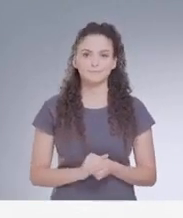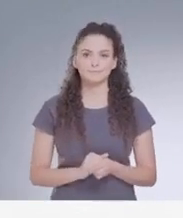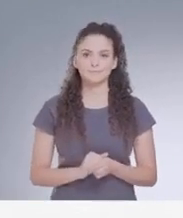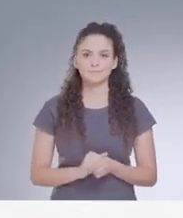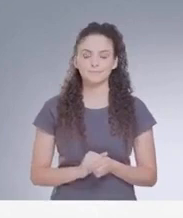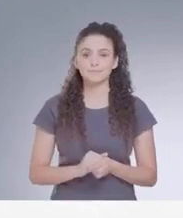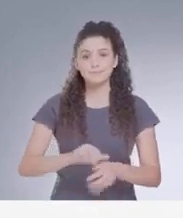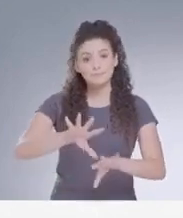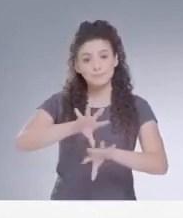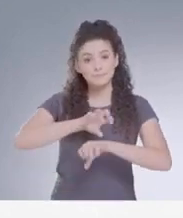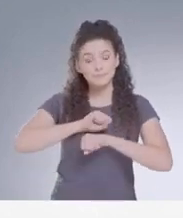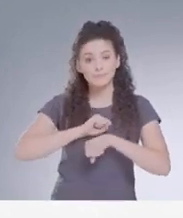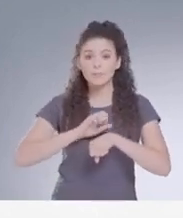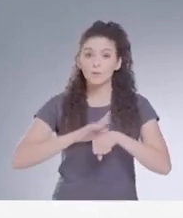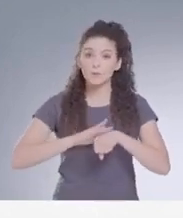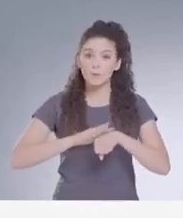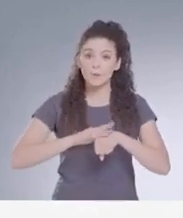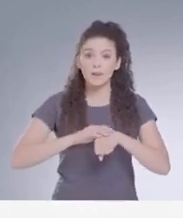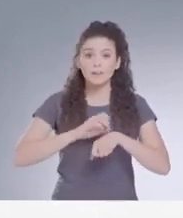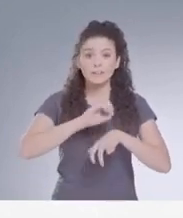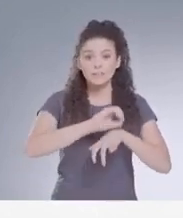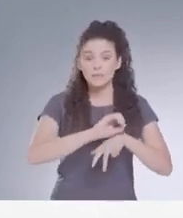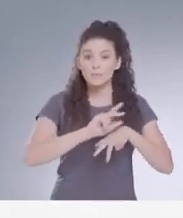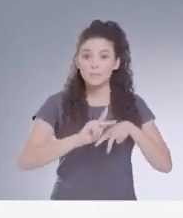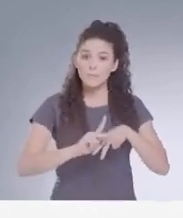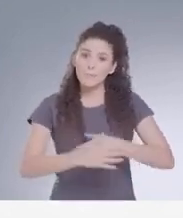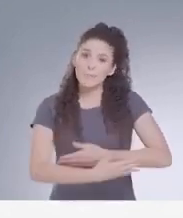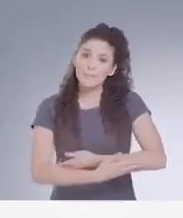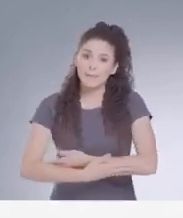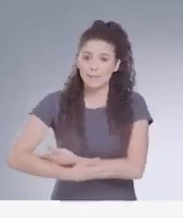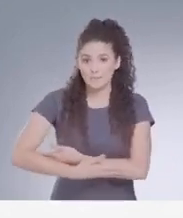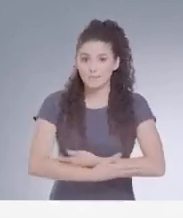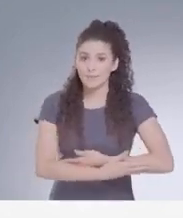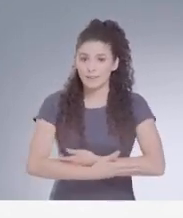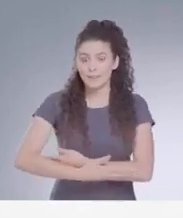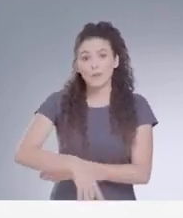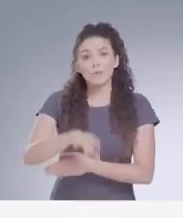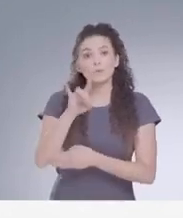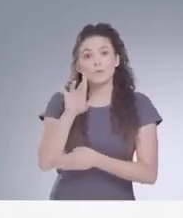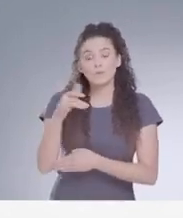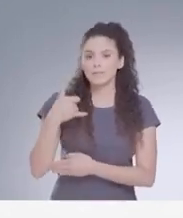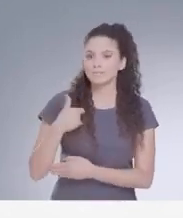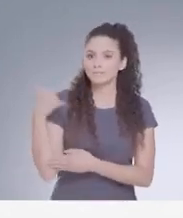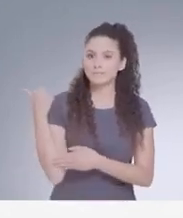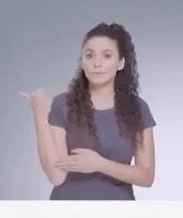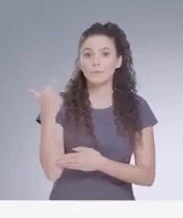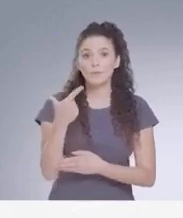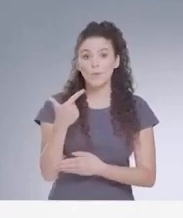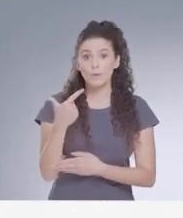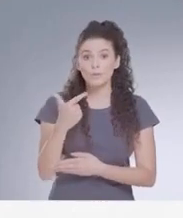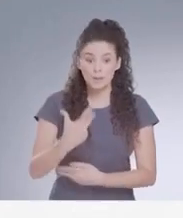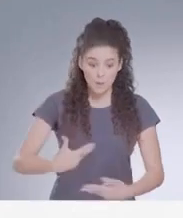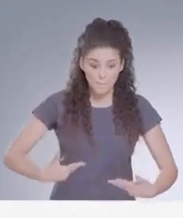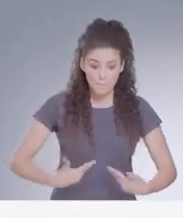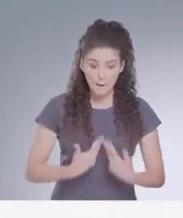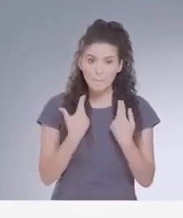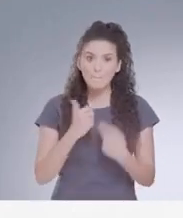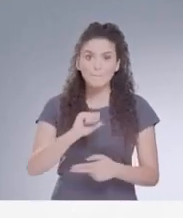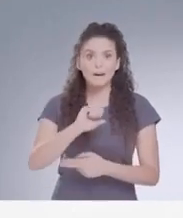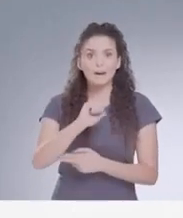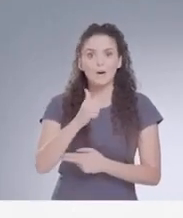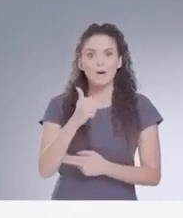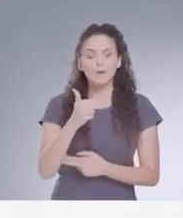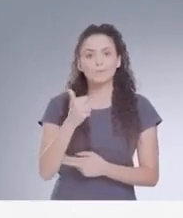voltar. Eu fui vítima da poliomielite ainda bebê. E só com 12 anos, depois